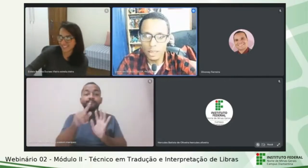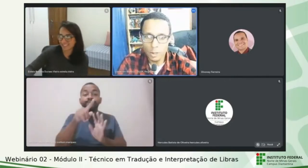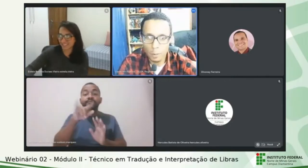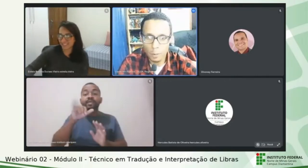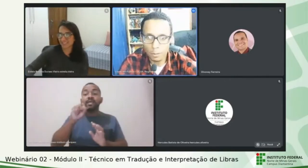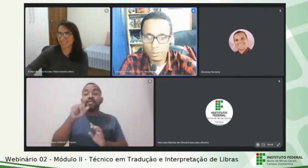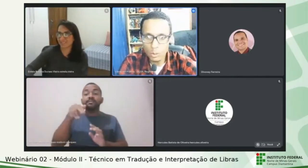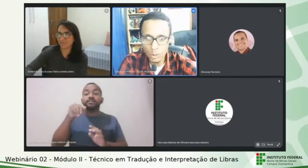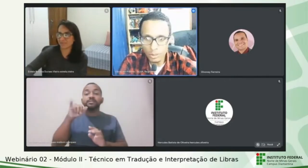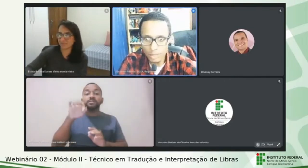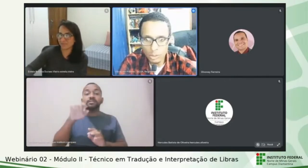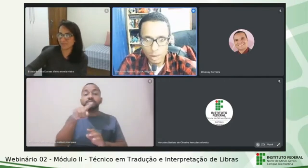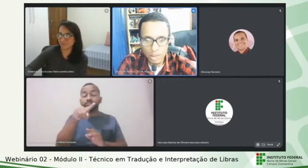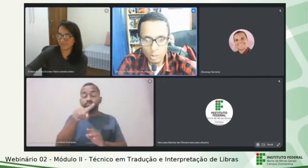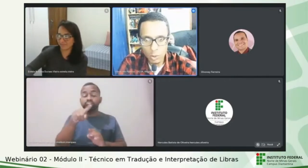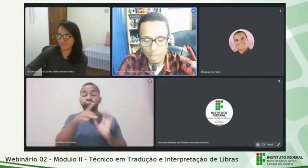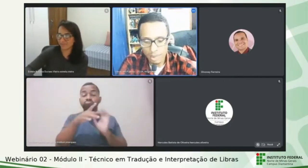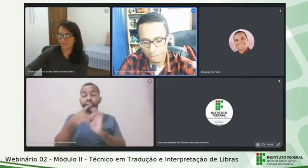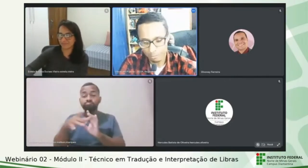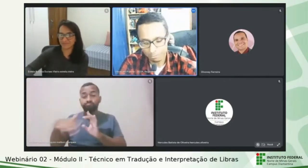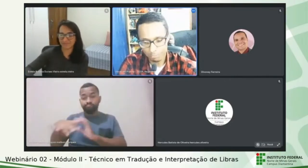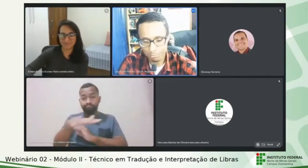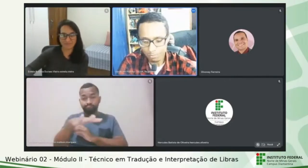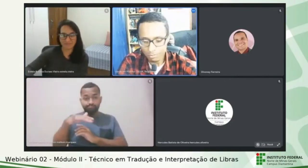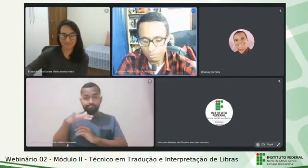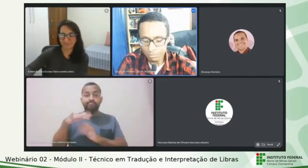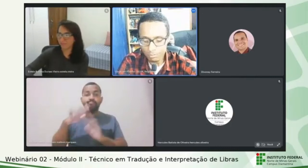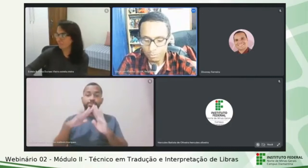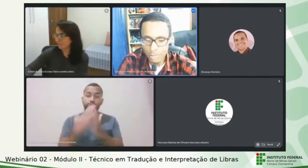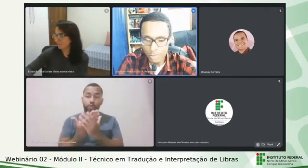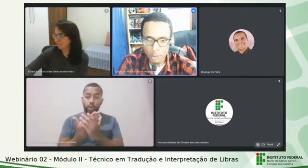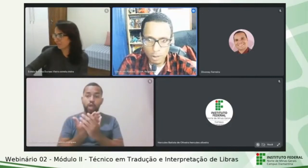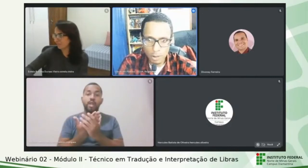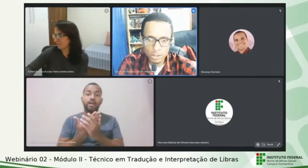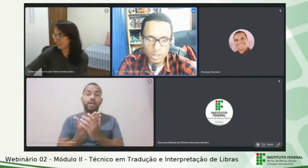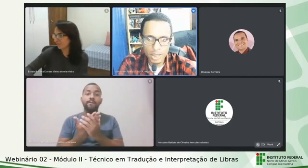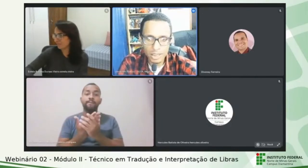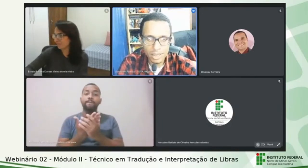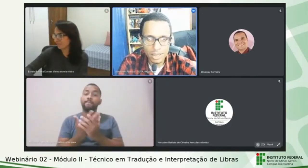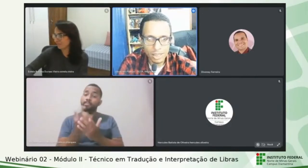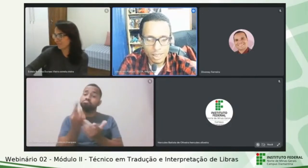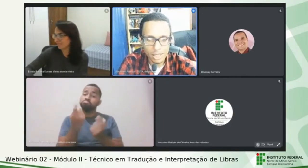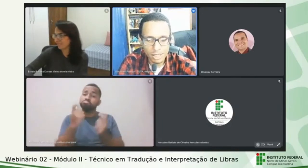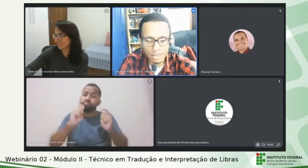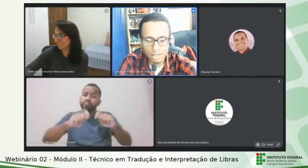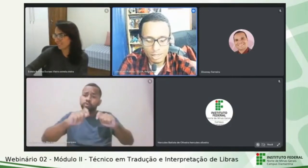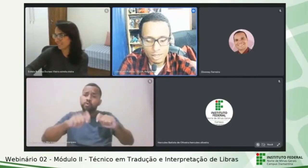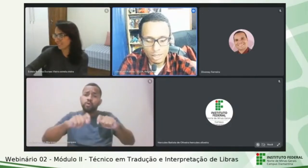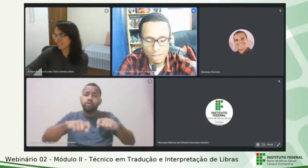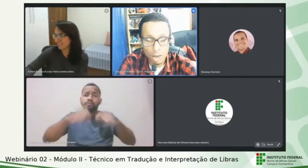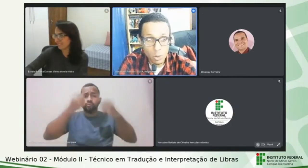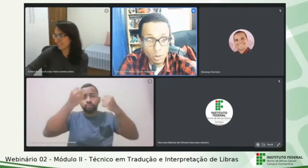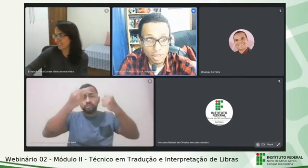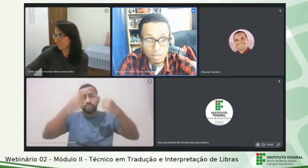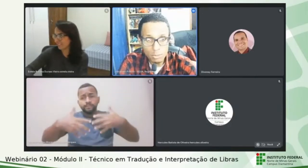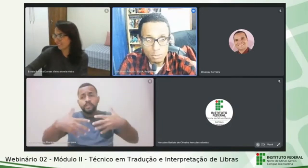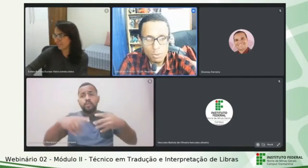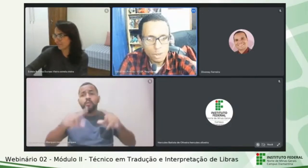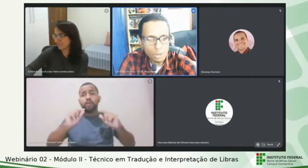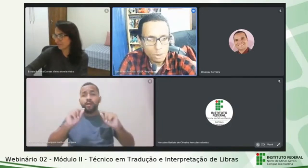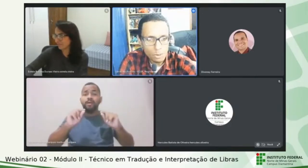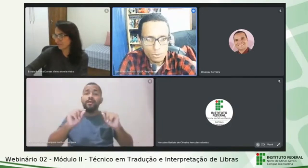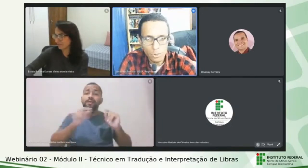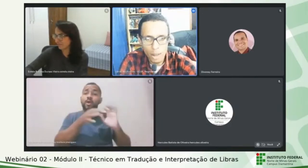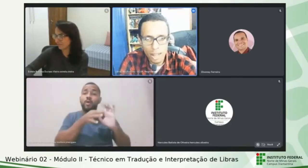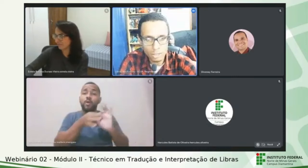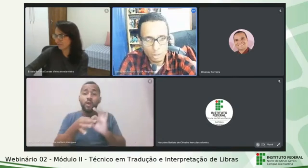olha só. No contexto escolar, eu posso dizer que este é um contexto